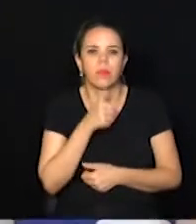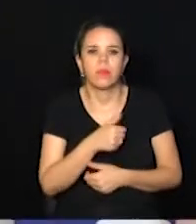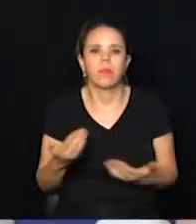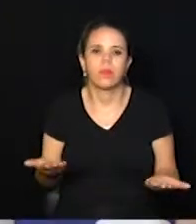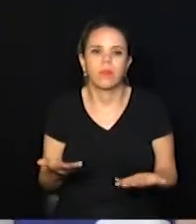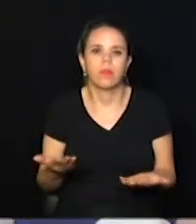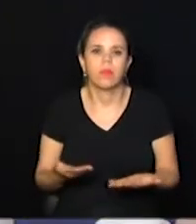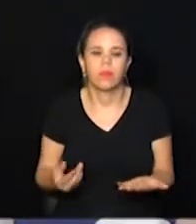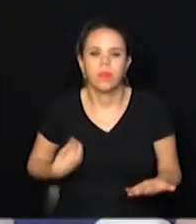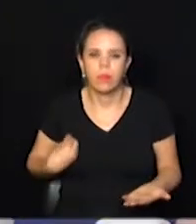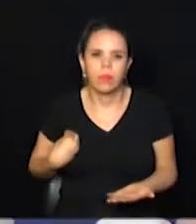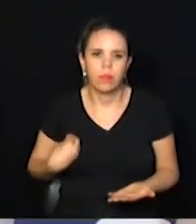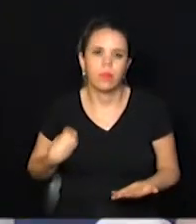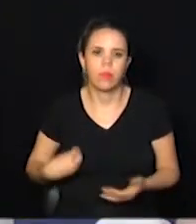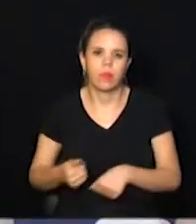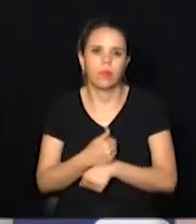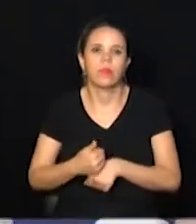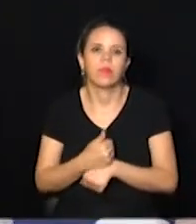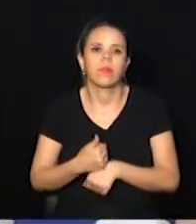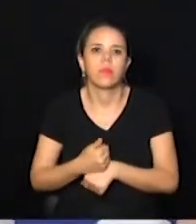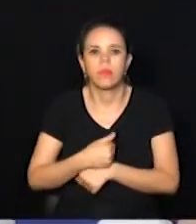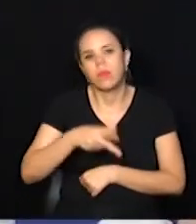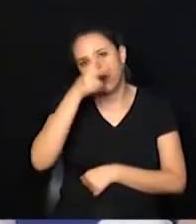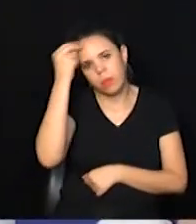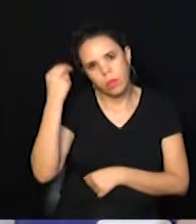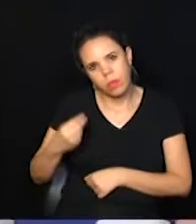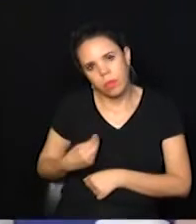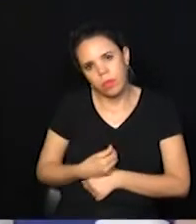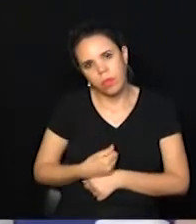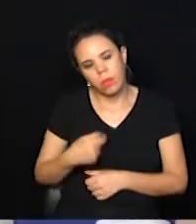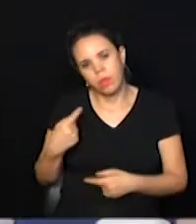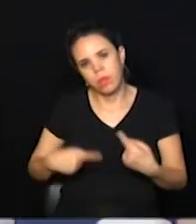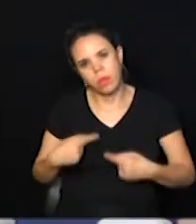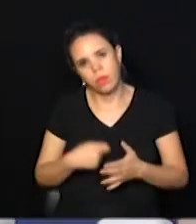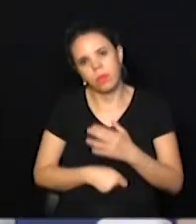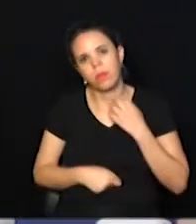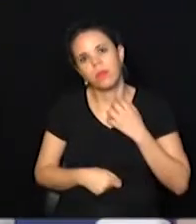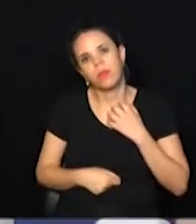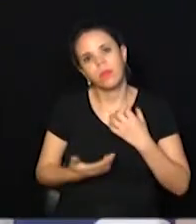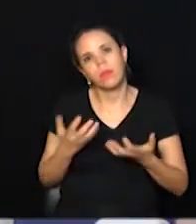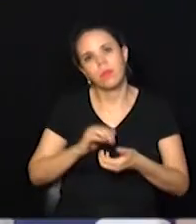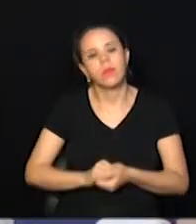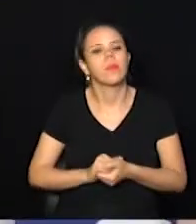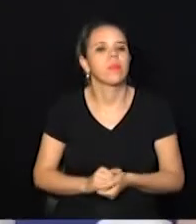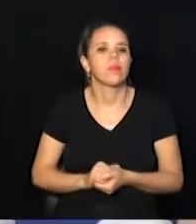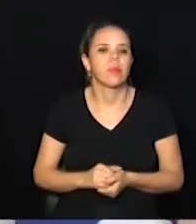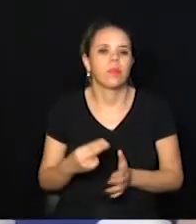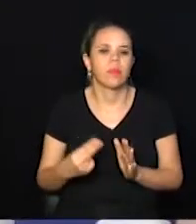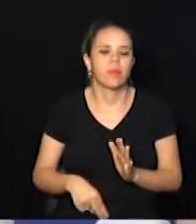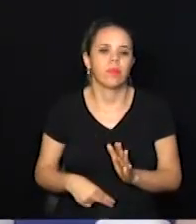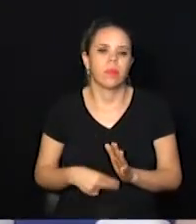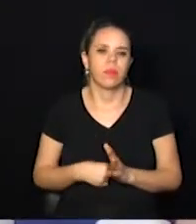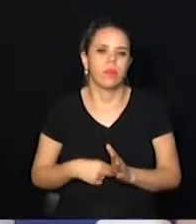hoje estão no cargo público, que estão no cargo político. Quero cumprimentar no nome